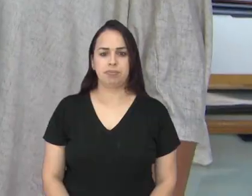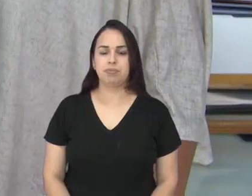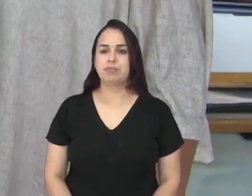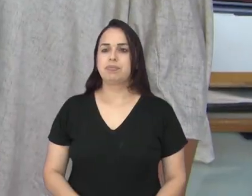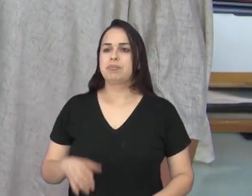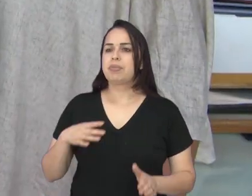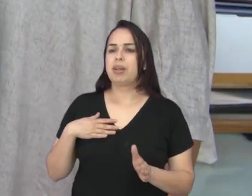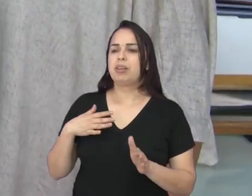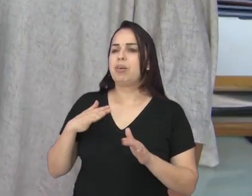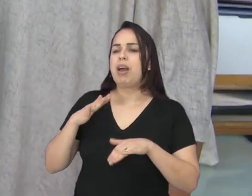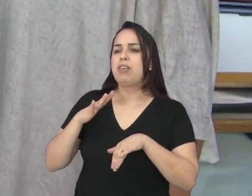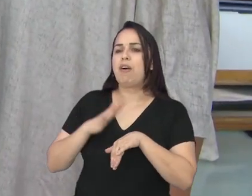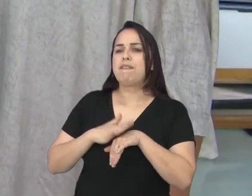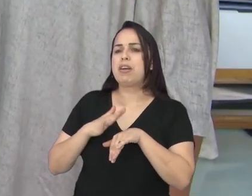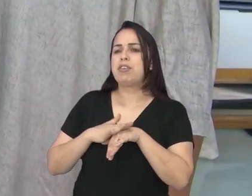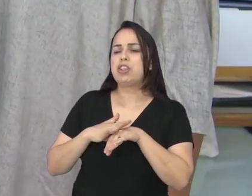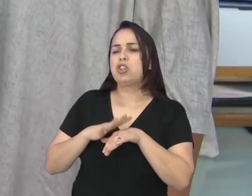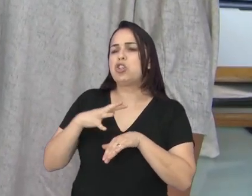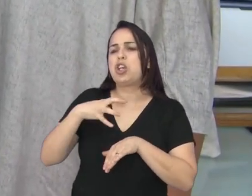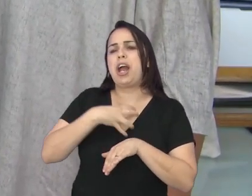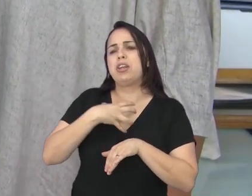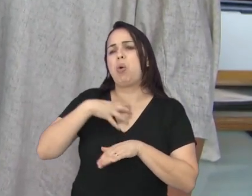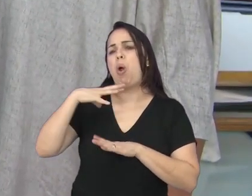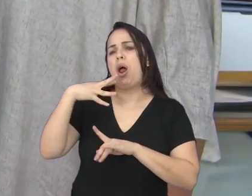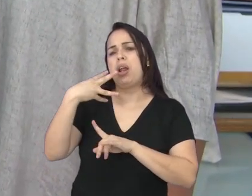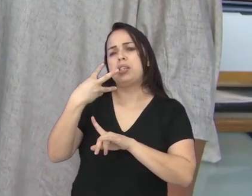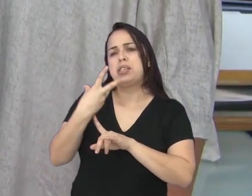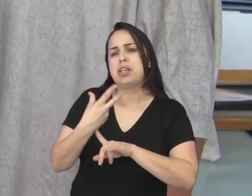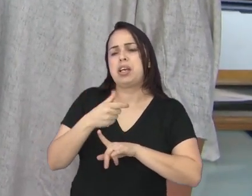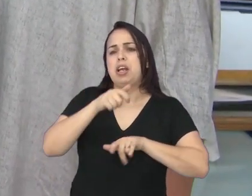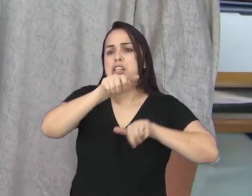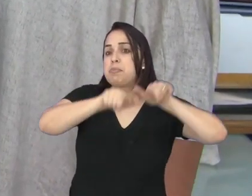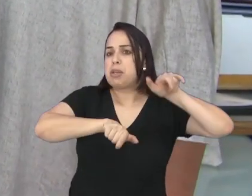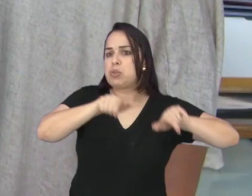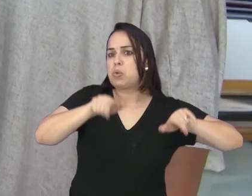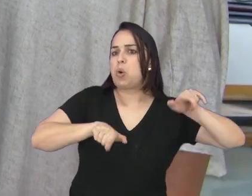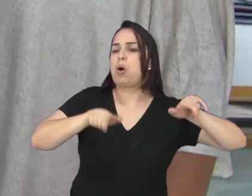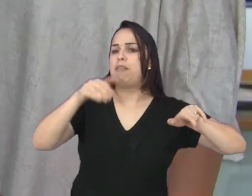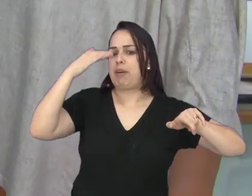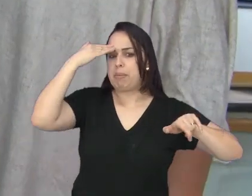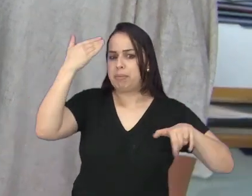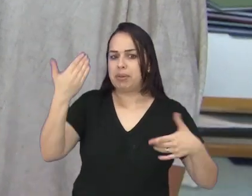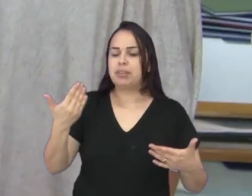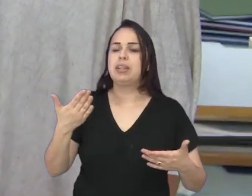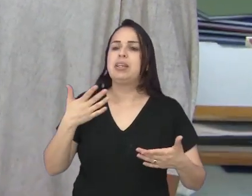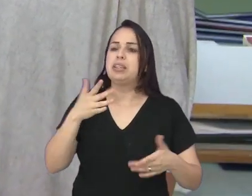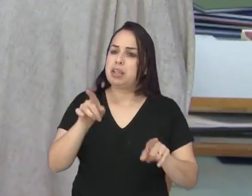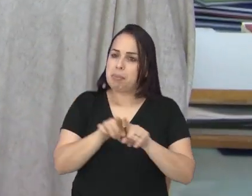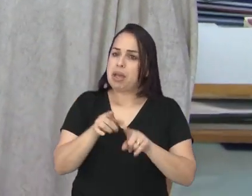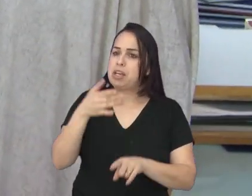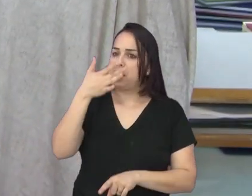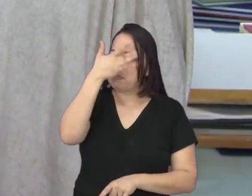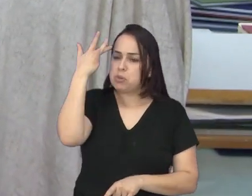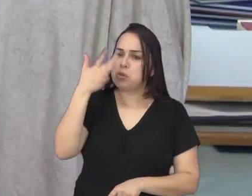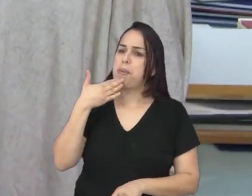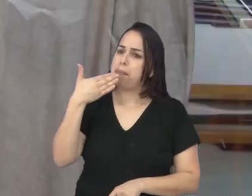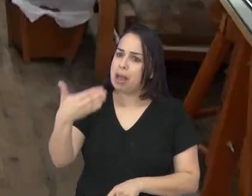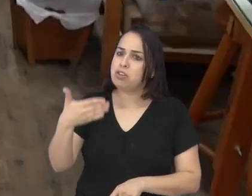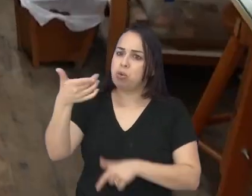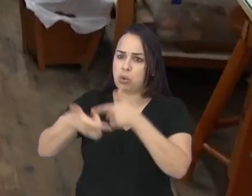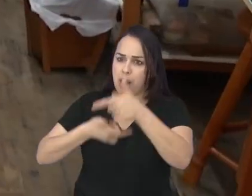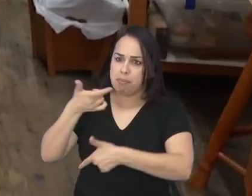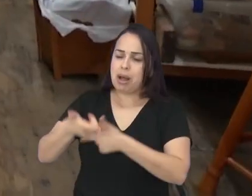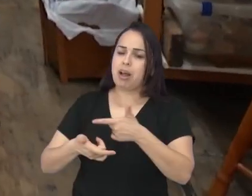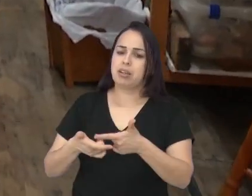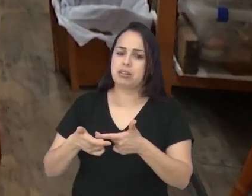É tudo feito de forma artesanal, com pessoas conhecidas e tal, mas é isso, o pessoal encomenda o trabalho de vocês. Exatamente.